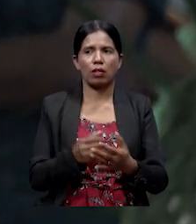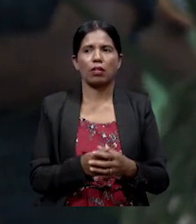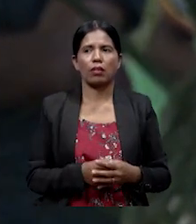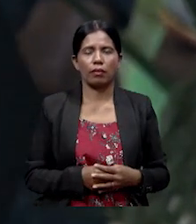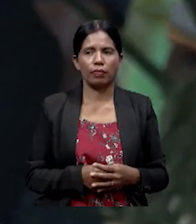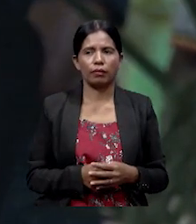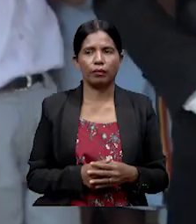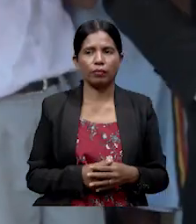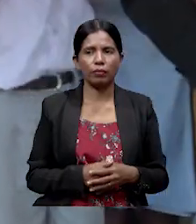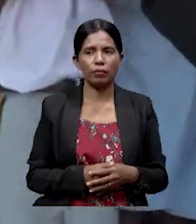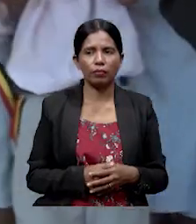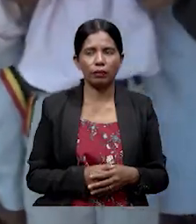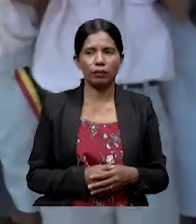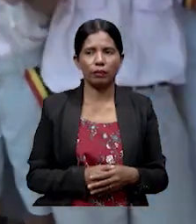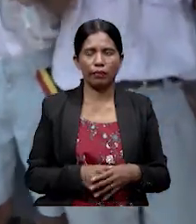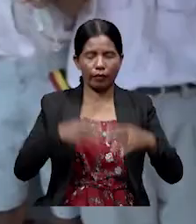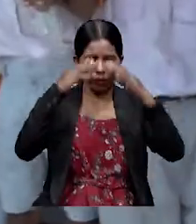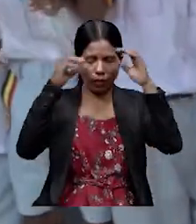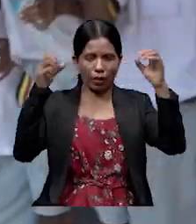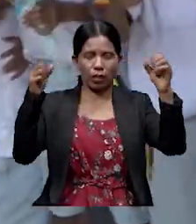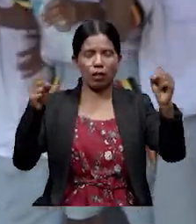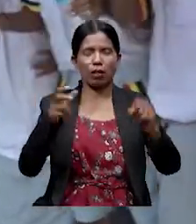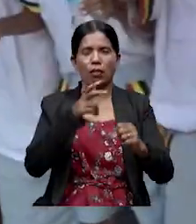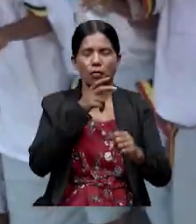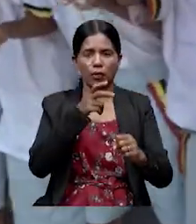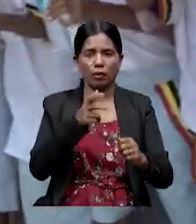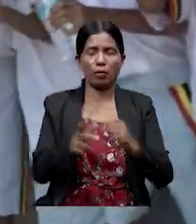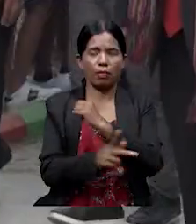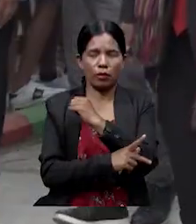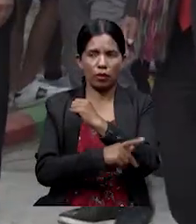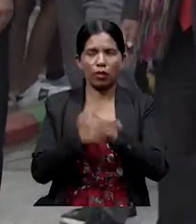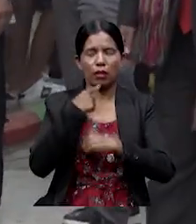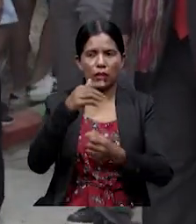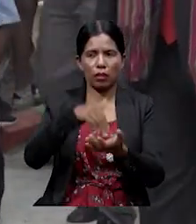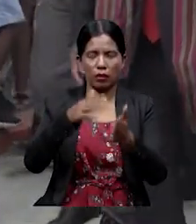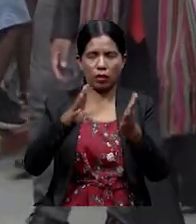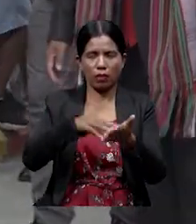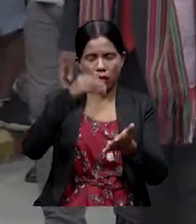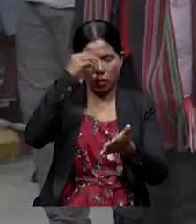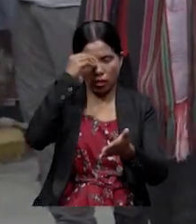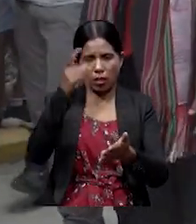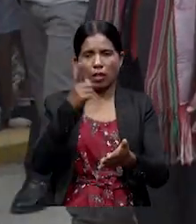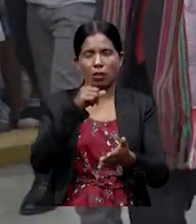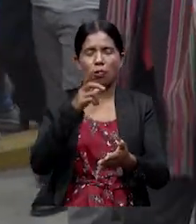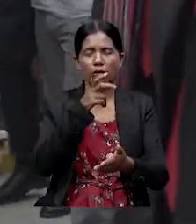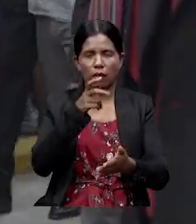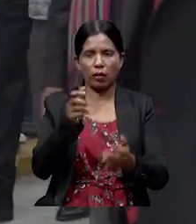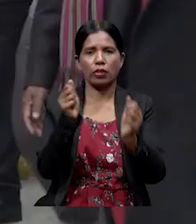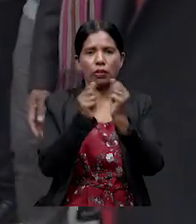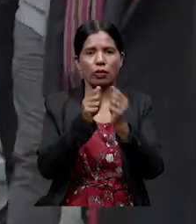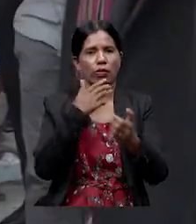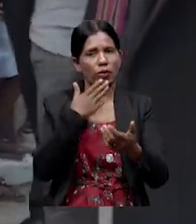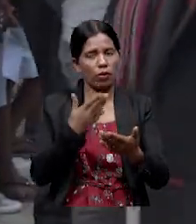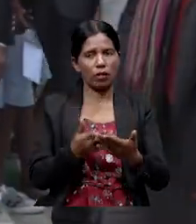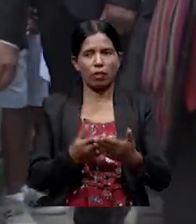com amizade. Presidente da República Portugal Mos encoraja estudante Cira a tu aprender a ler português Rodiak. Durante a